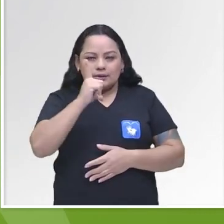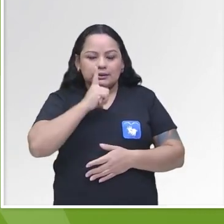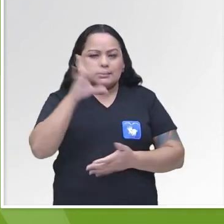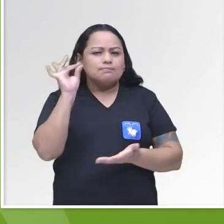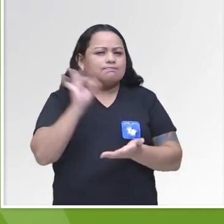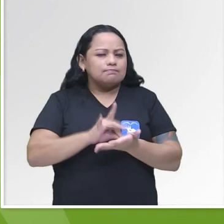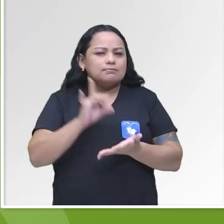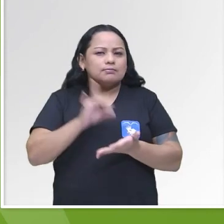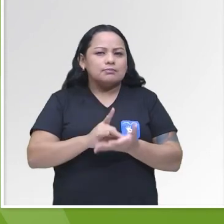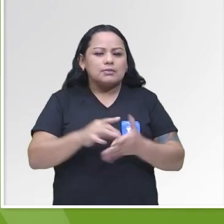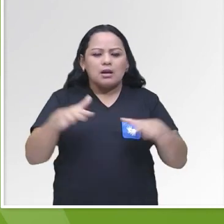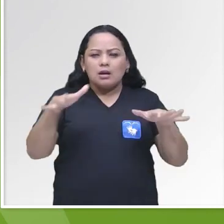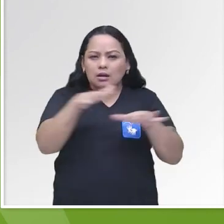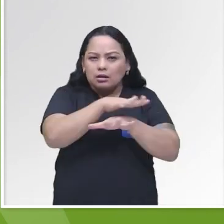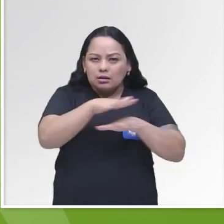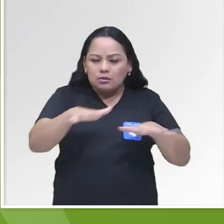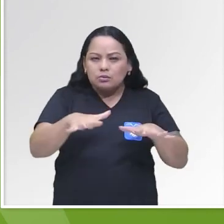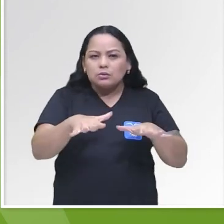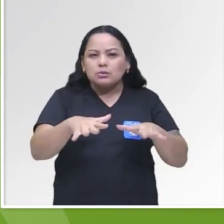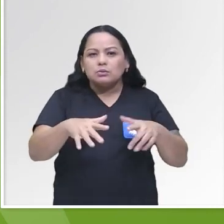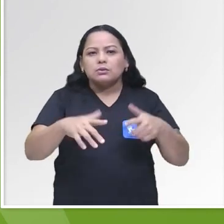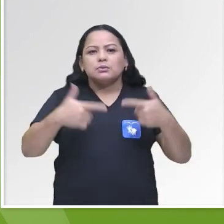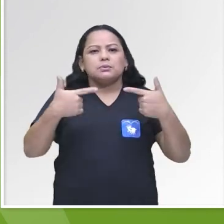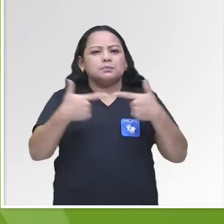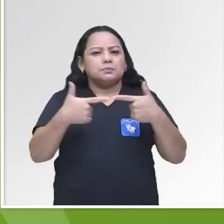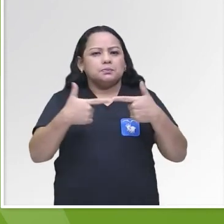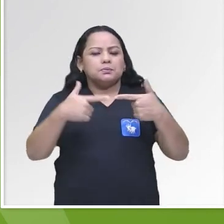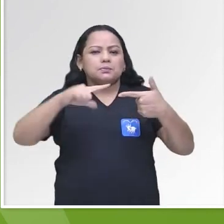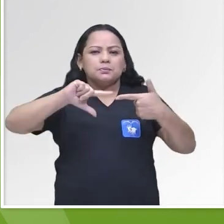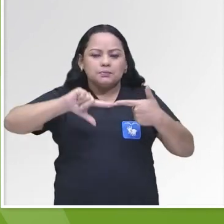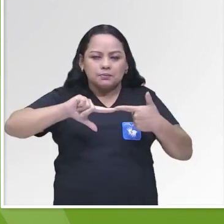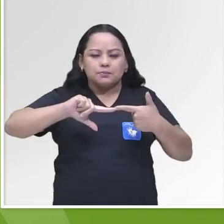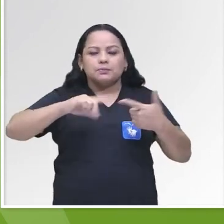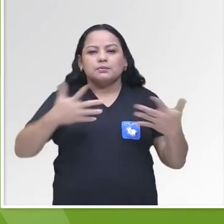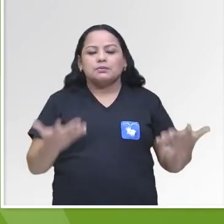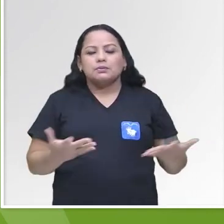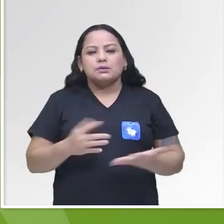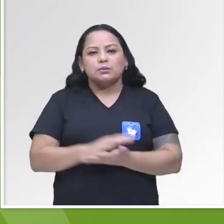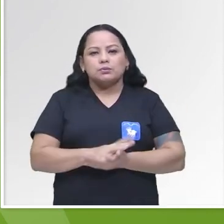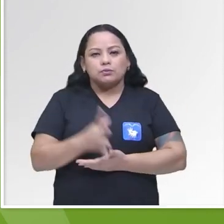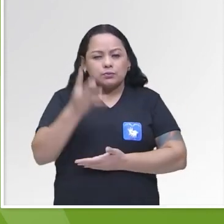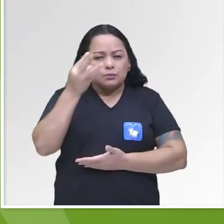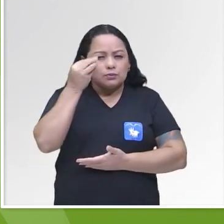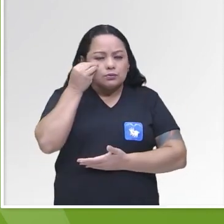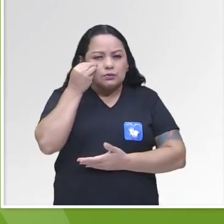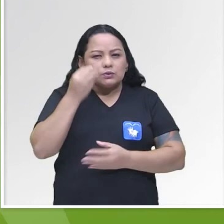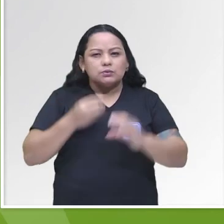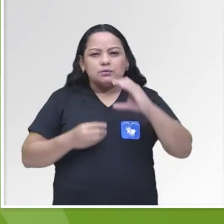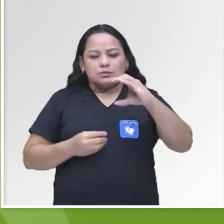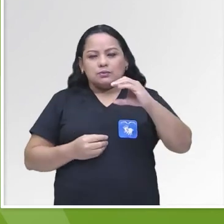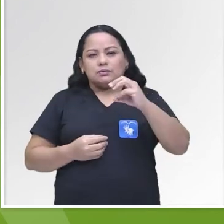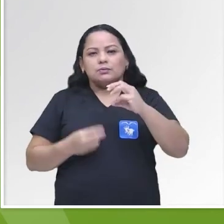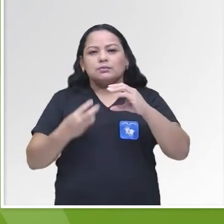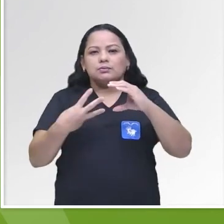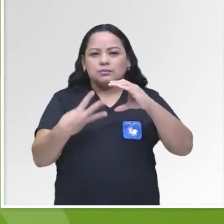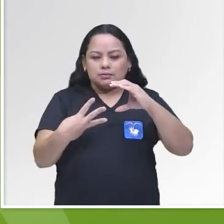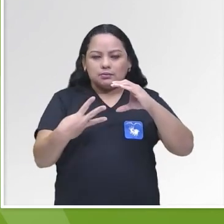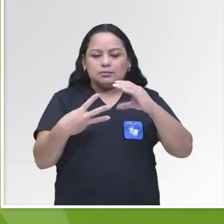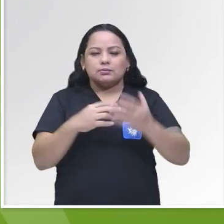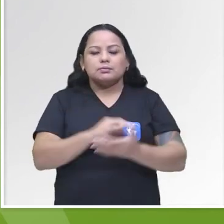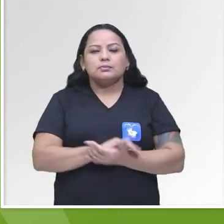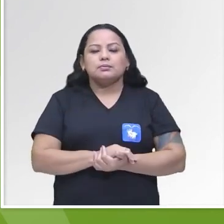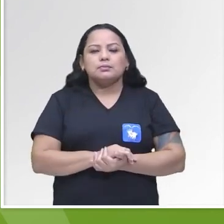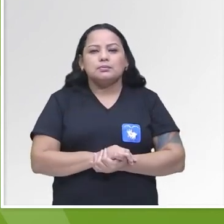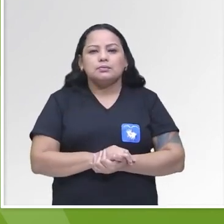existir a isomeria cis-trans, hein? Então, eu vou analisar aqui o carbono 3, tá bom?